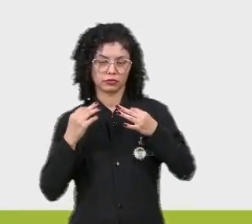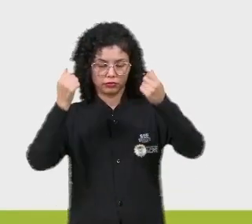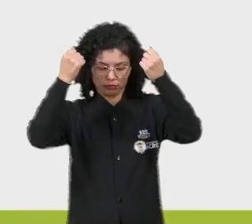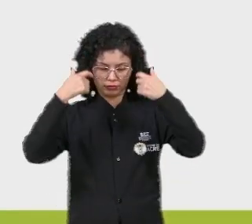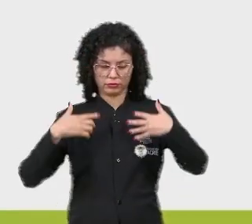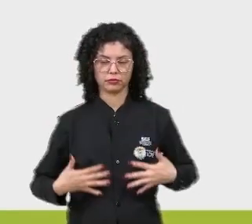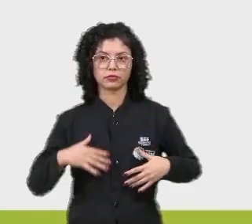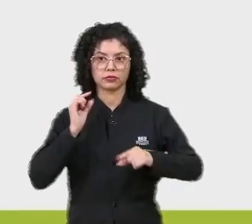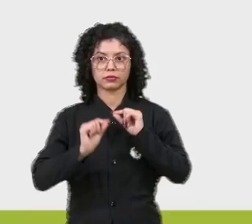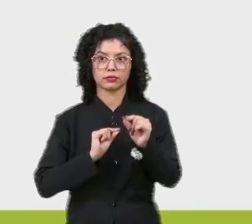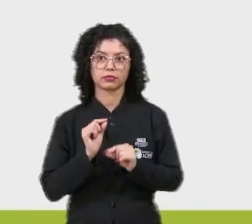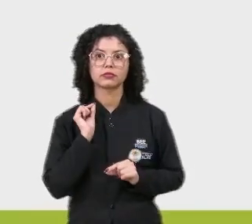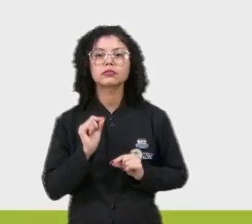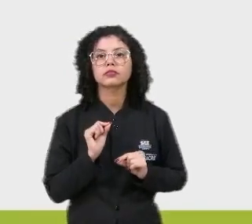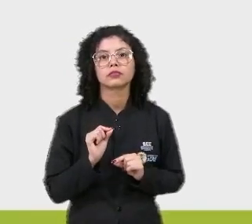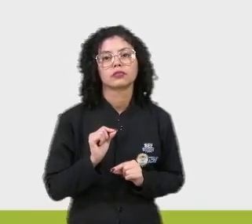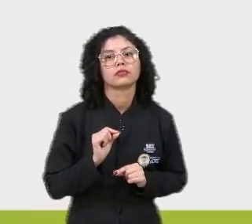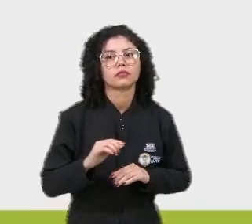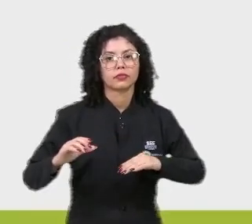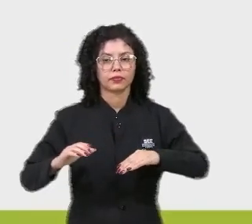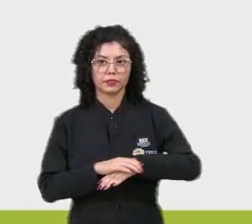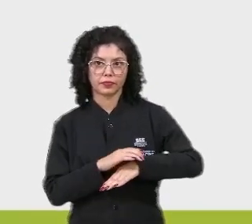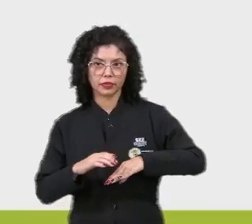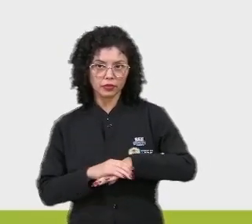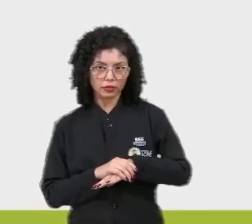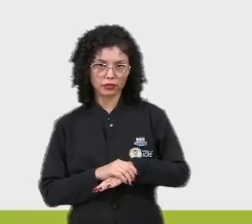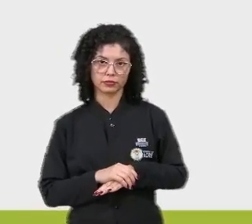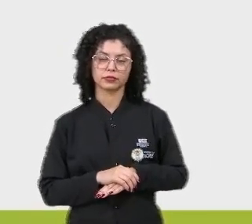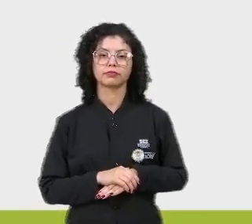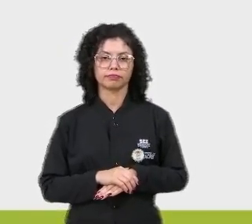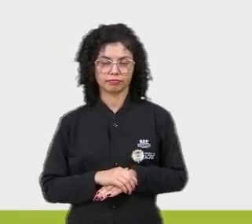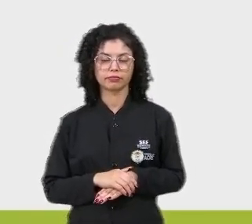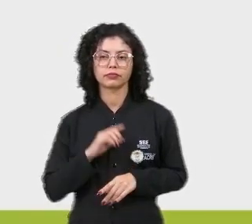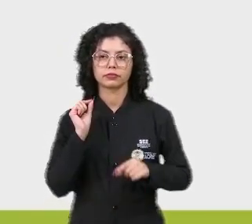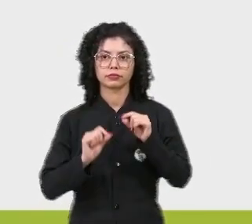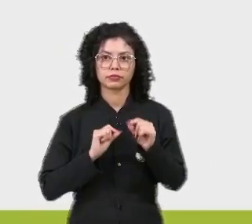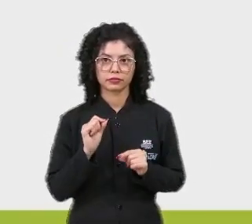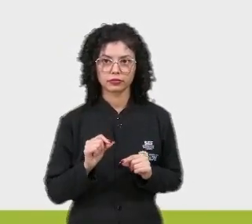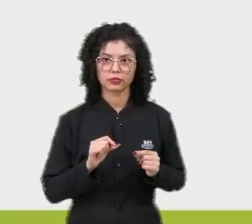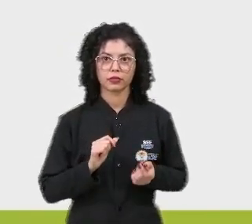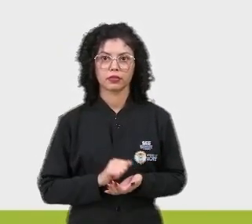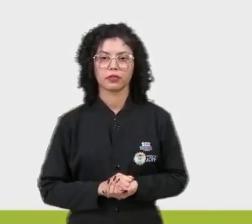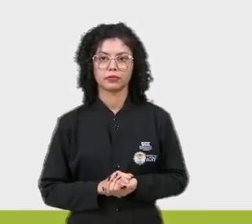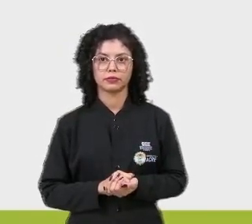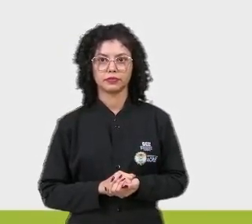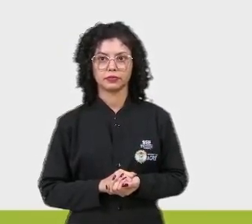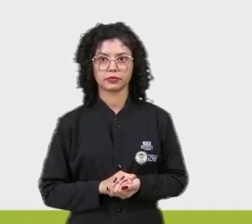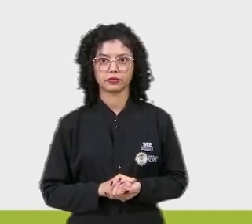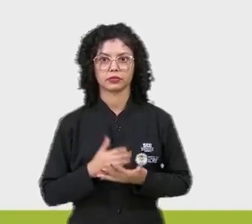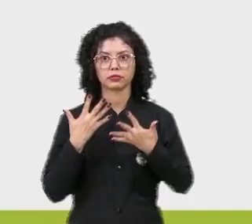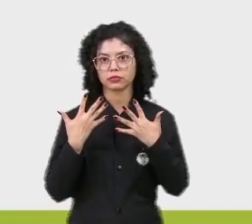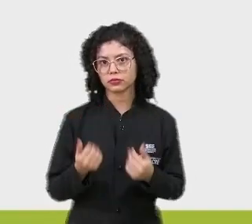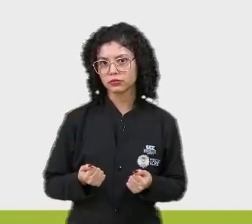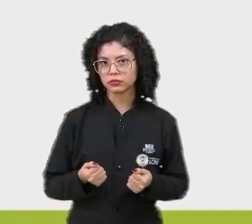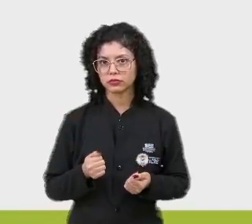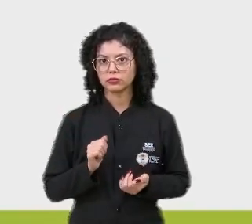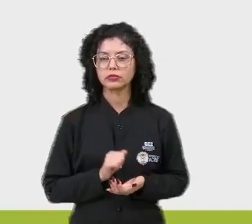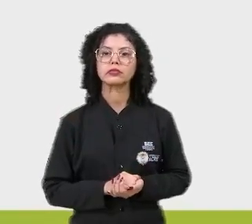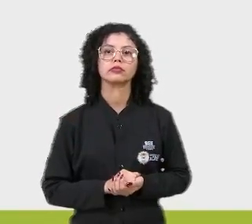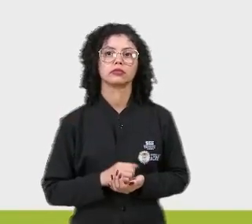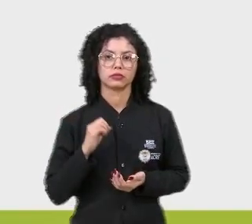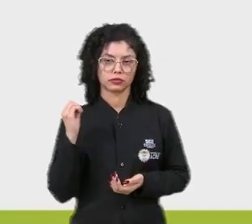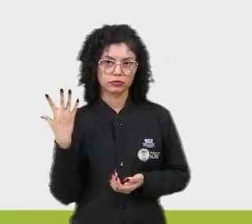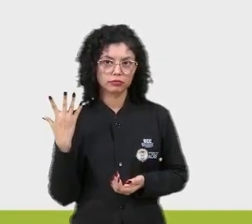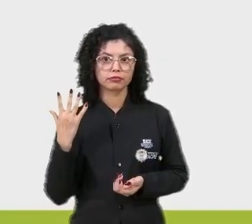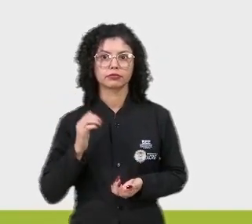no caso aqui vamos calçar os sapatos né Vamos aderir a essa causa